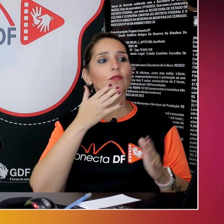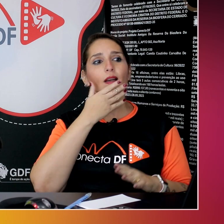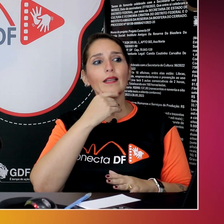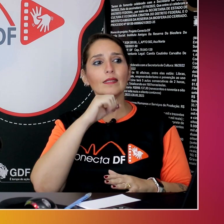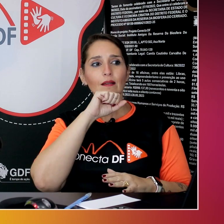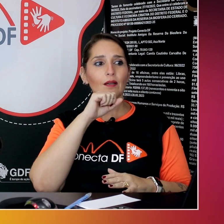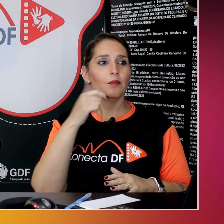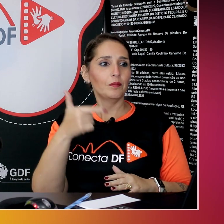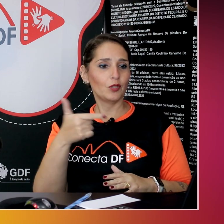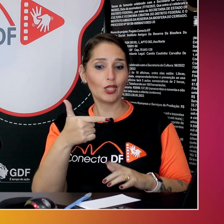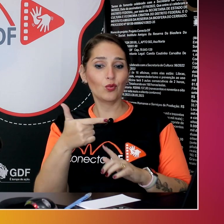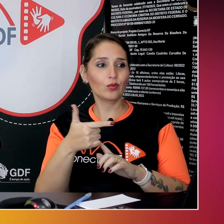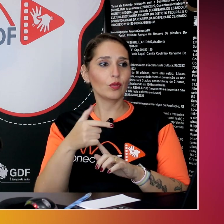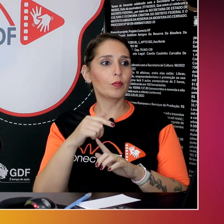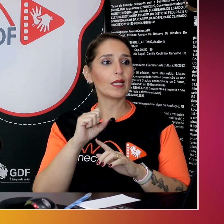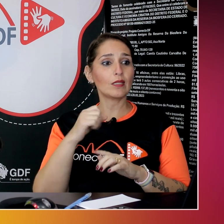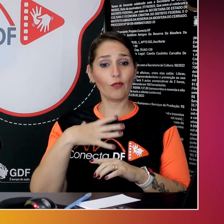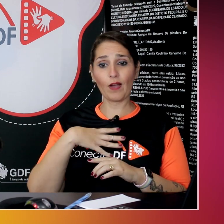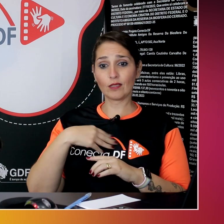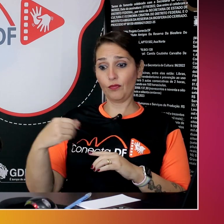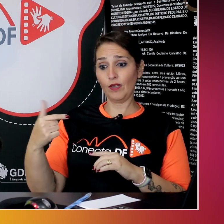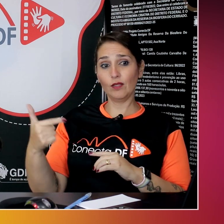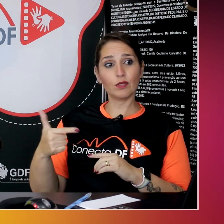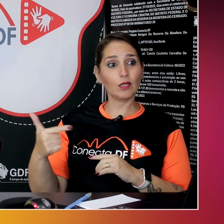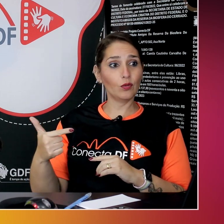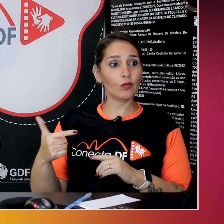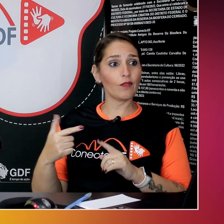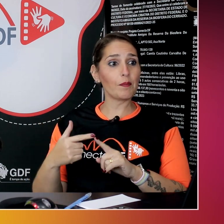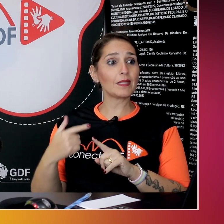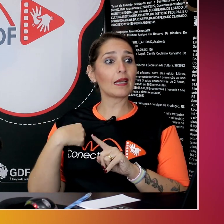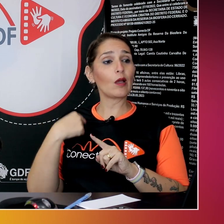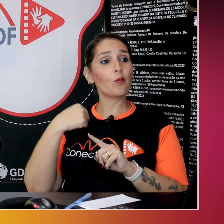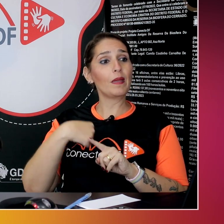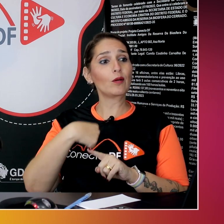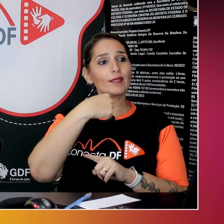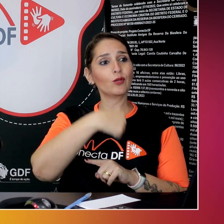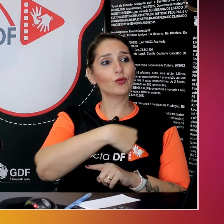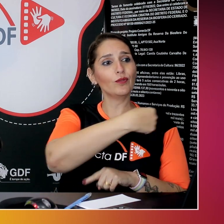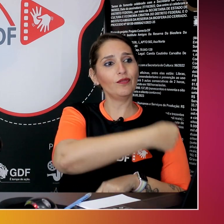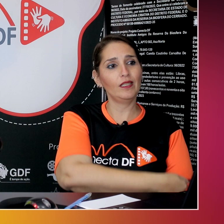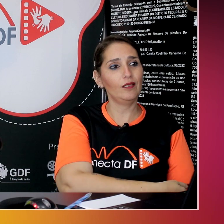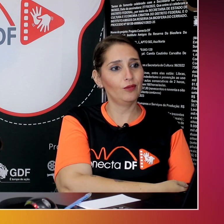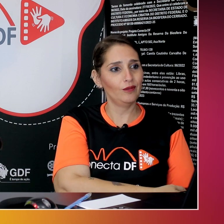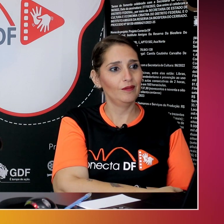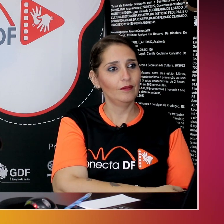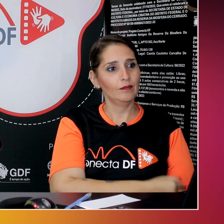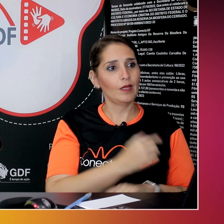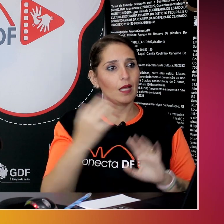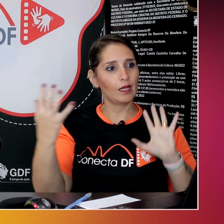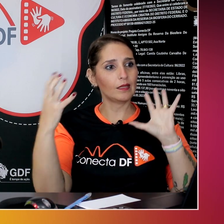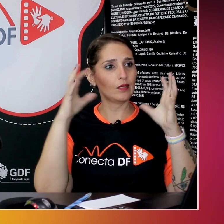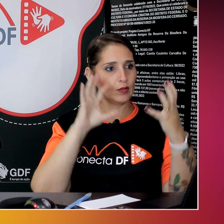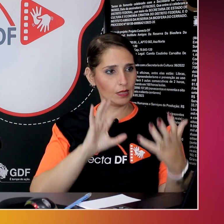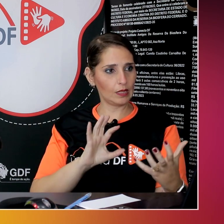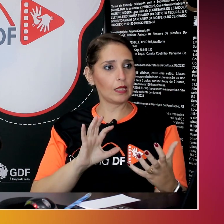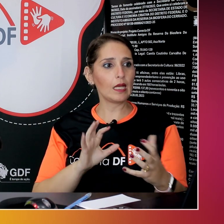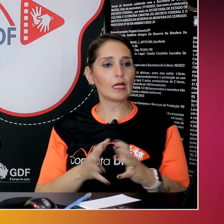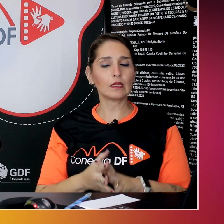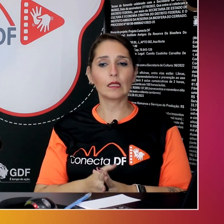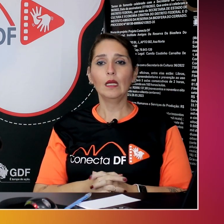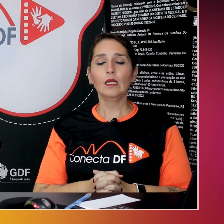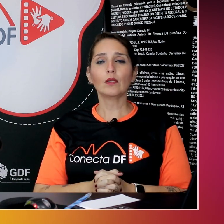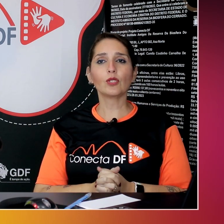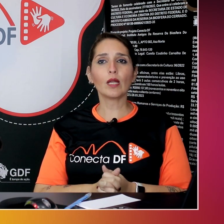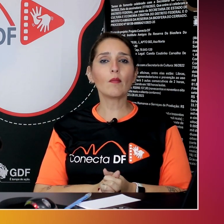a gente faz segundo. Porque se eu faço filho segundo, vai pensar que é o meu segundo filho. A relação que se tem é